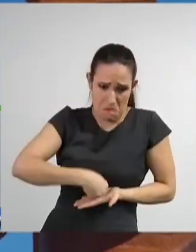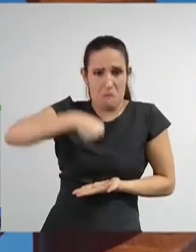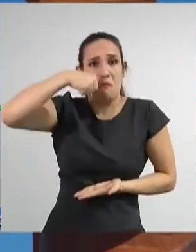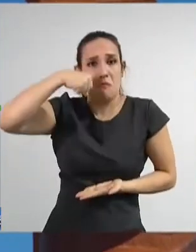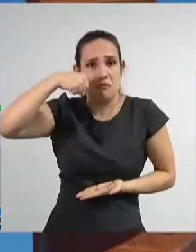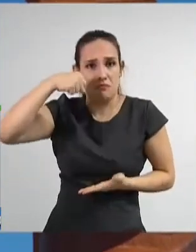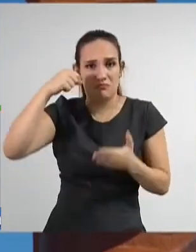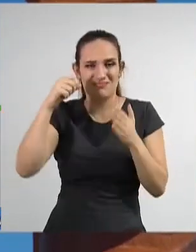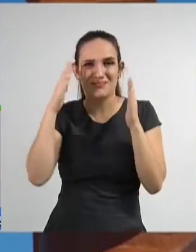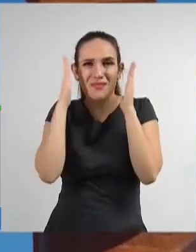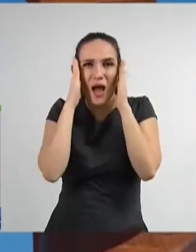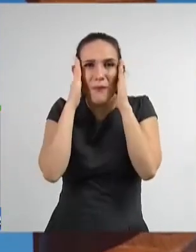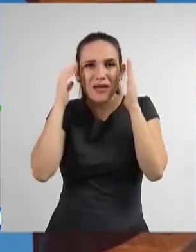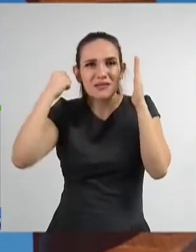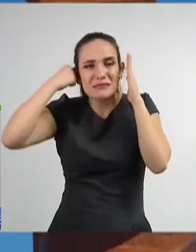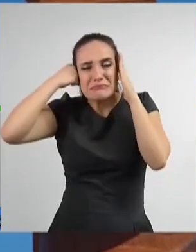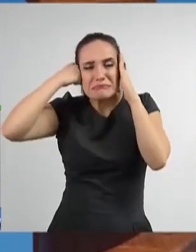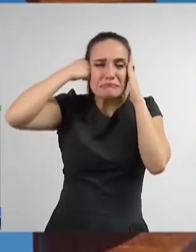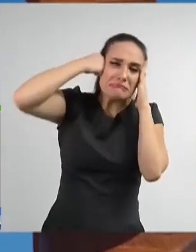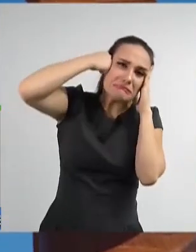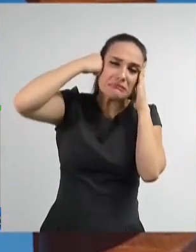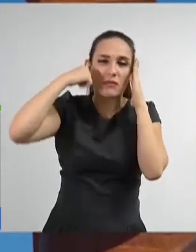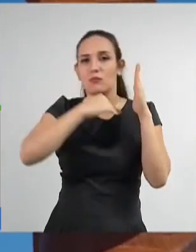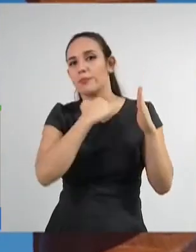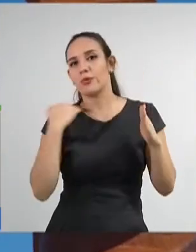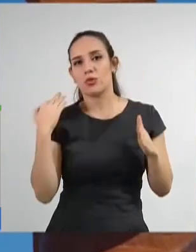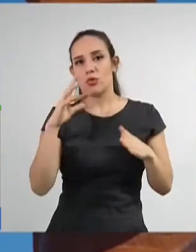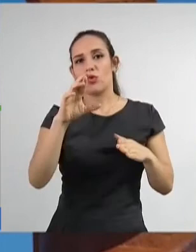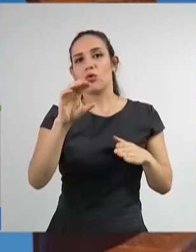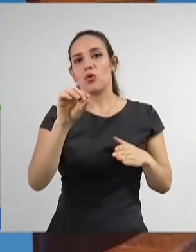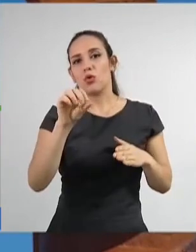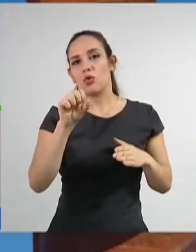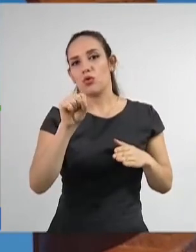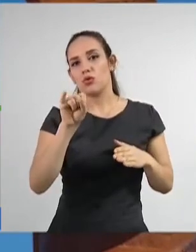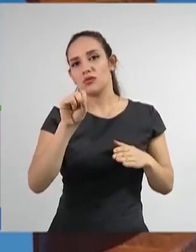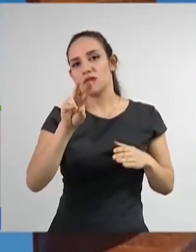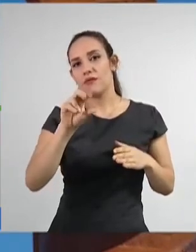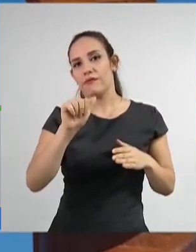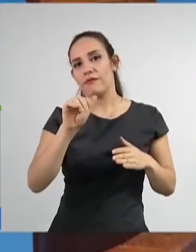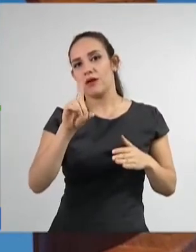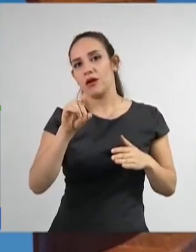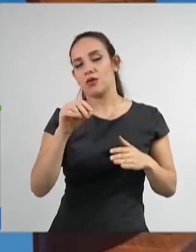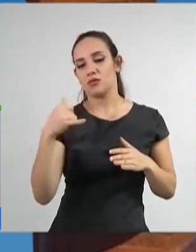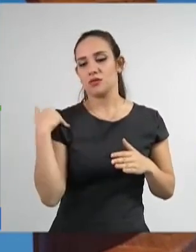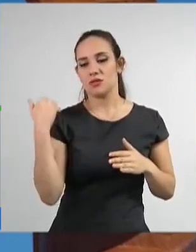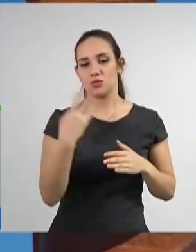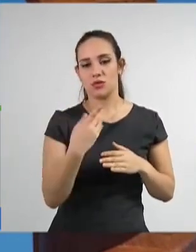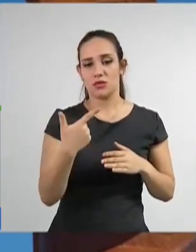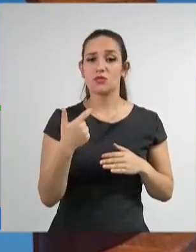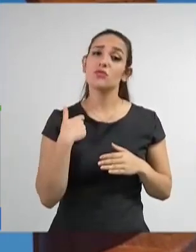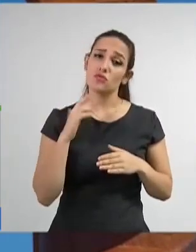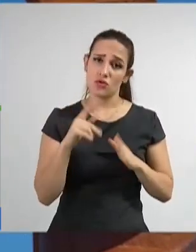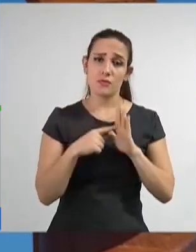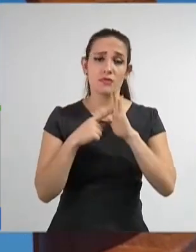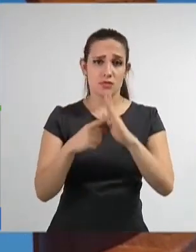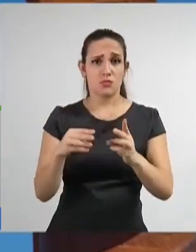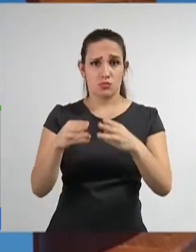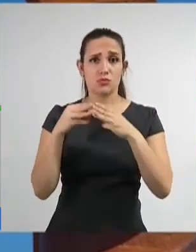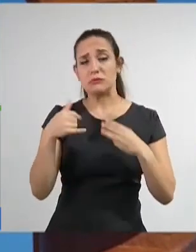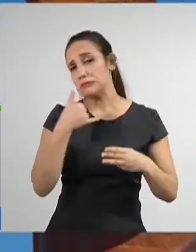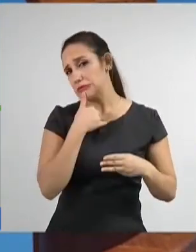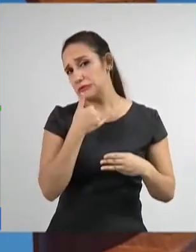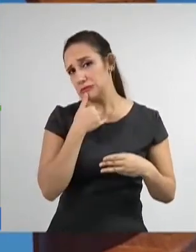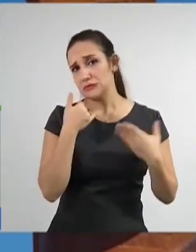Ele acabou tendo a cabeça prensada. Rosivaldo Pereira Alves, de 42 anos, inclusive apresentei uma moção de